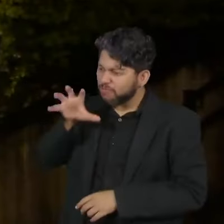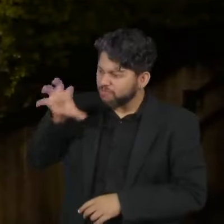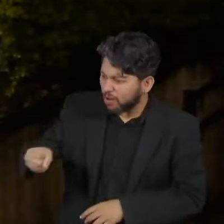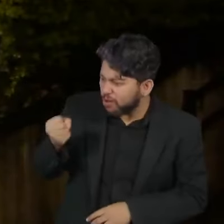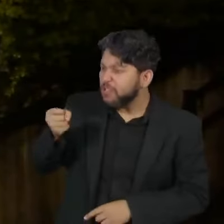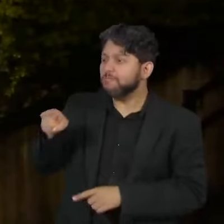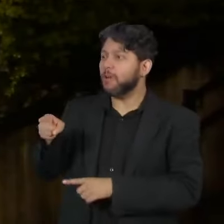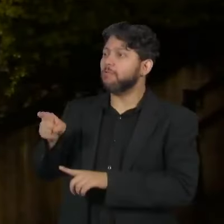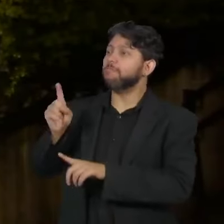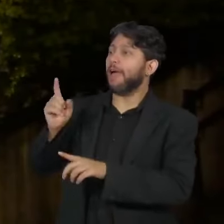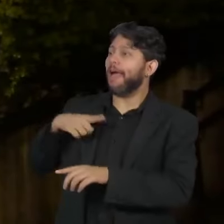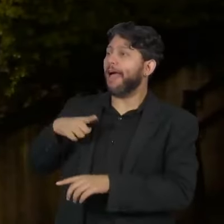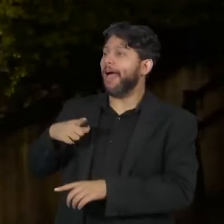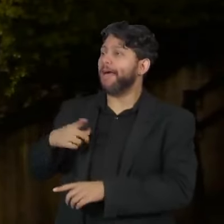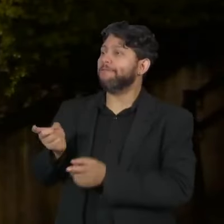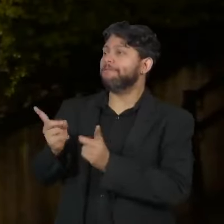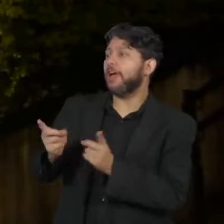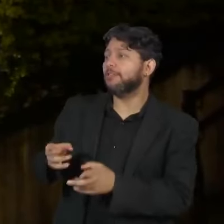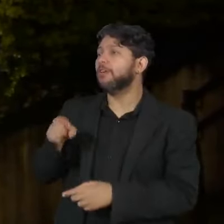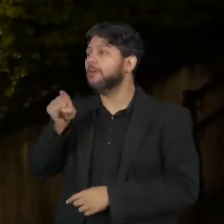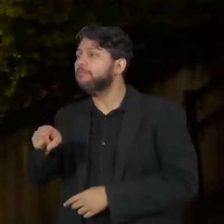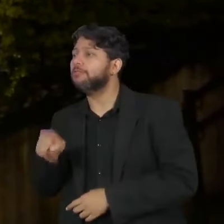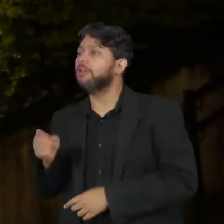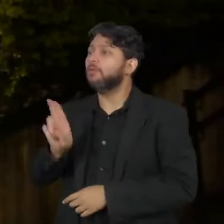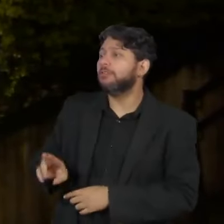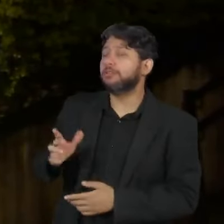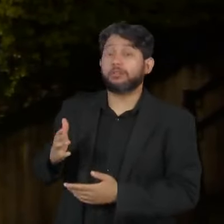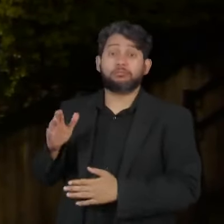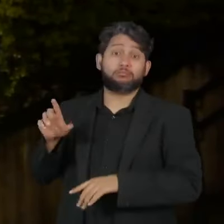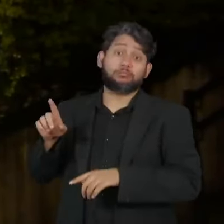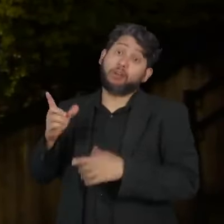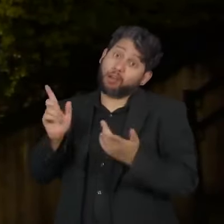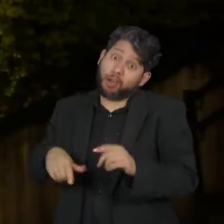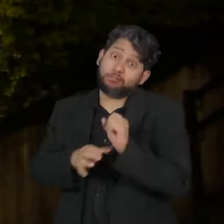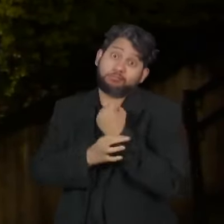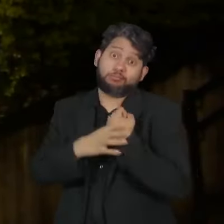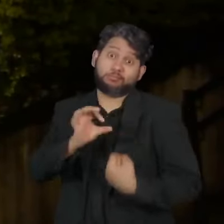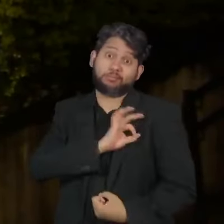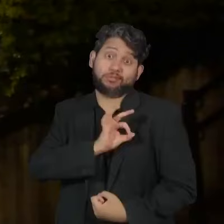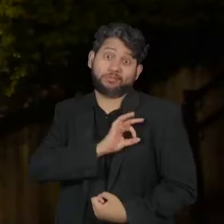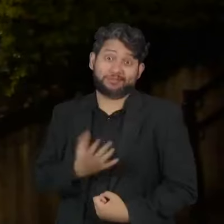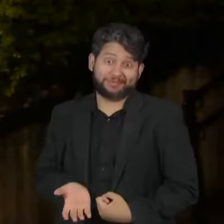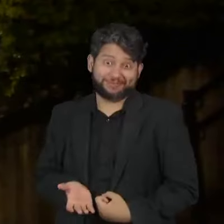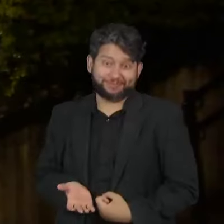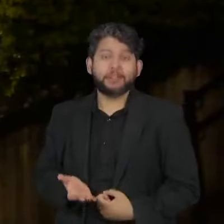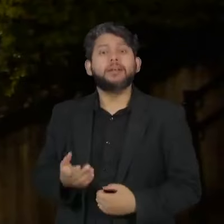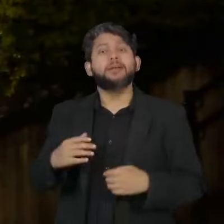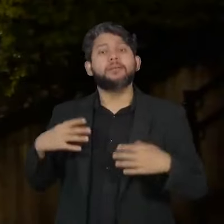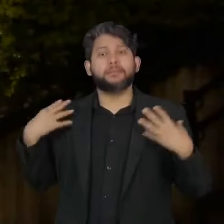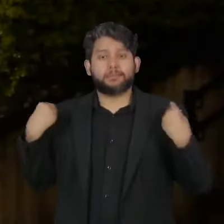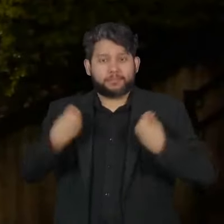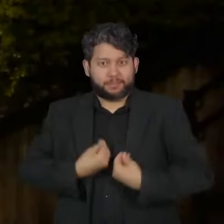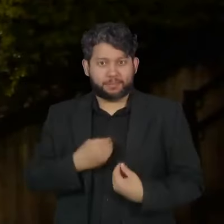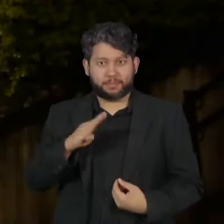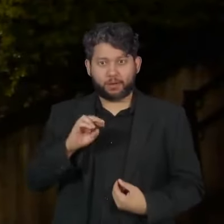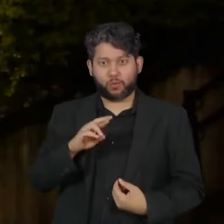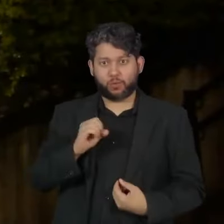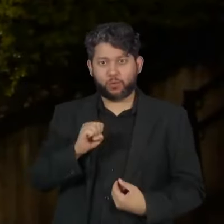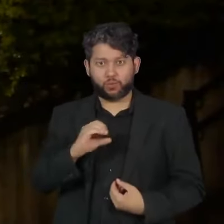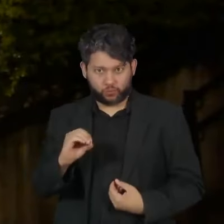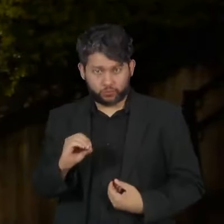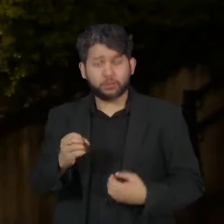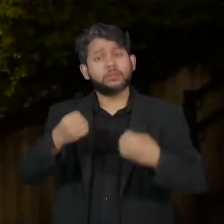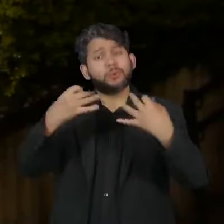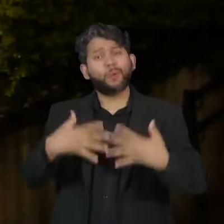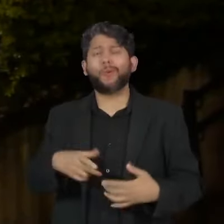ou traficante são as forças de segurança. O próprio presidente do STF, ministro Luiz Roberto Barroso, considerou isso